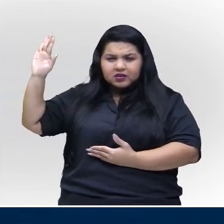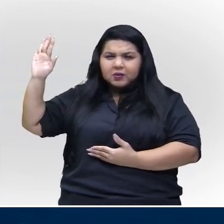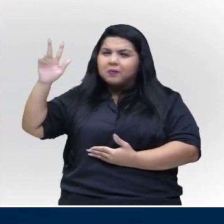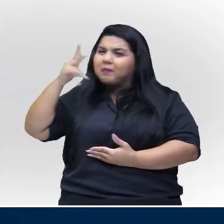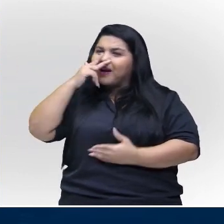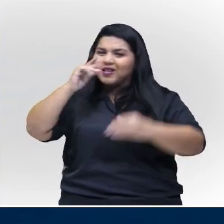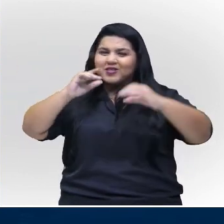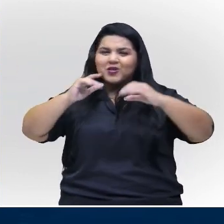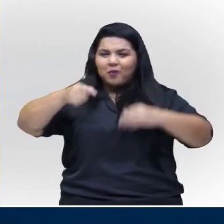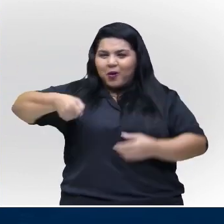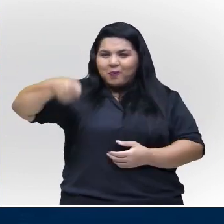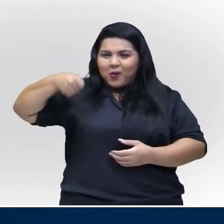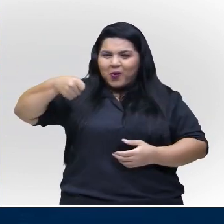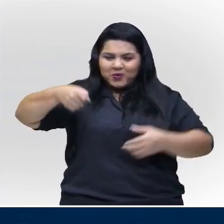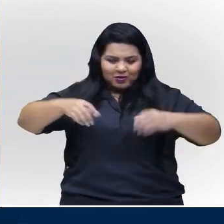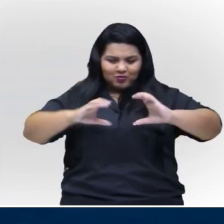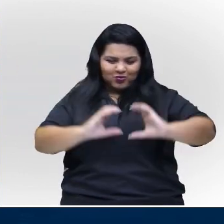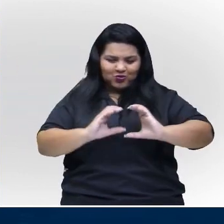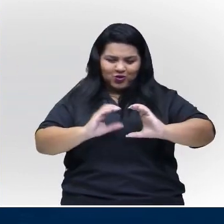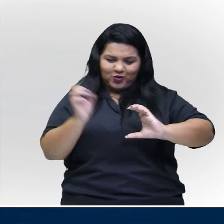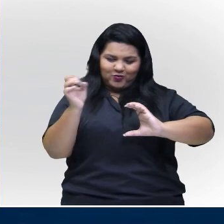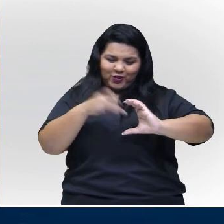bolsinha que contém